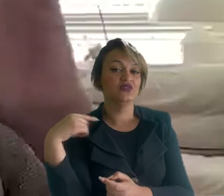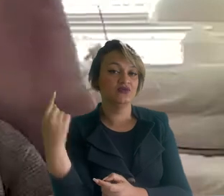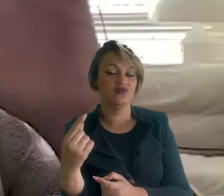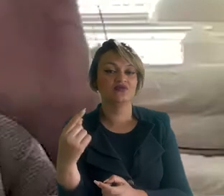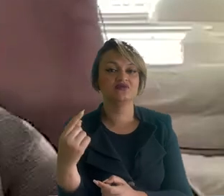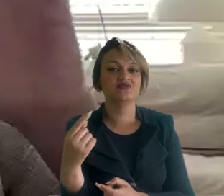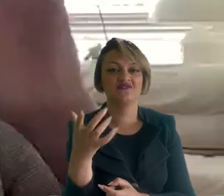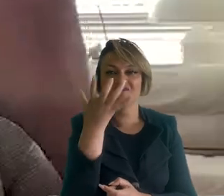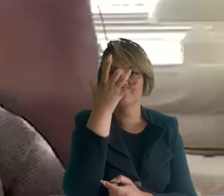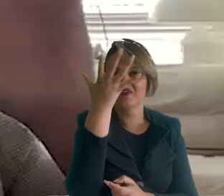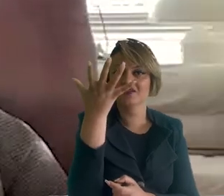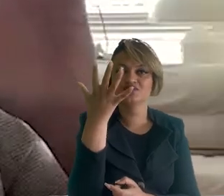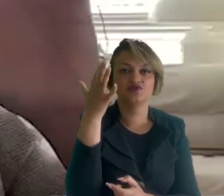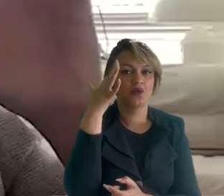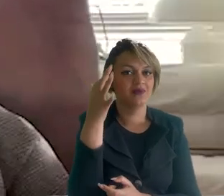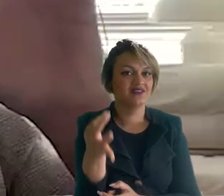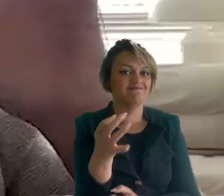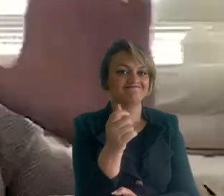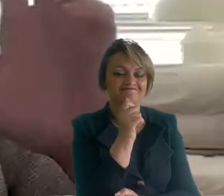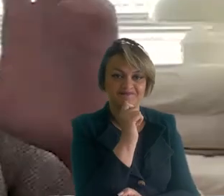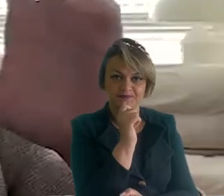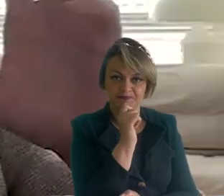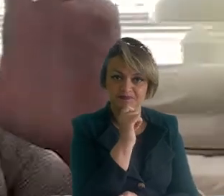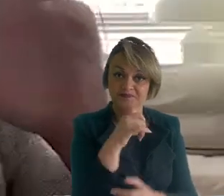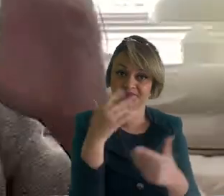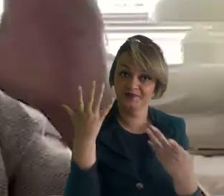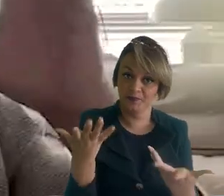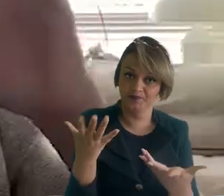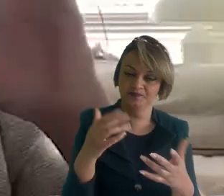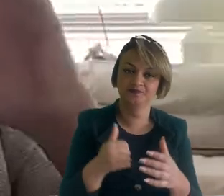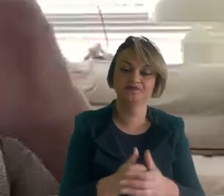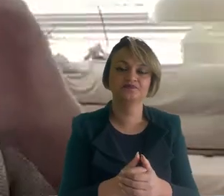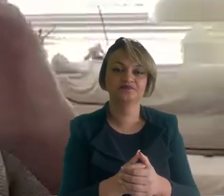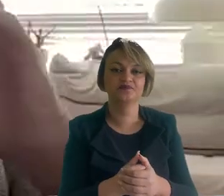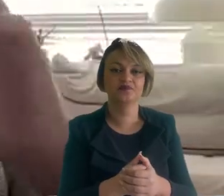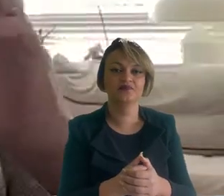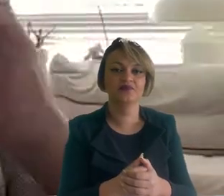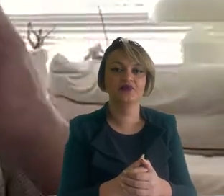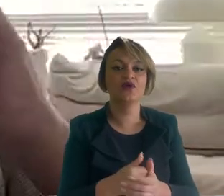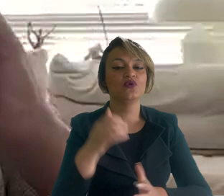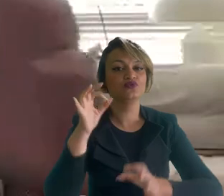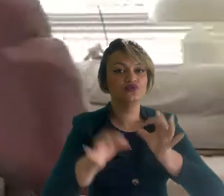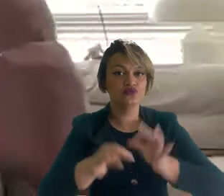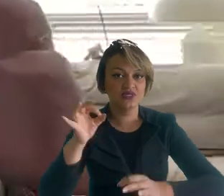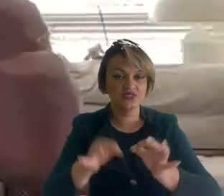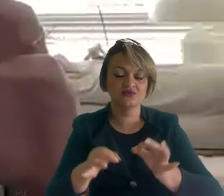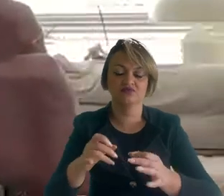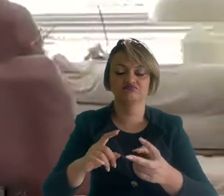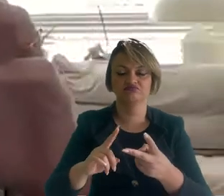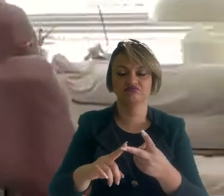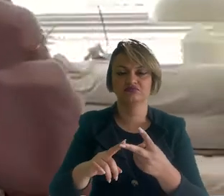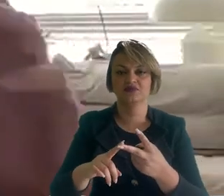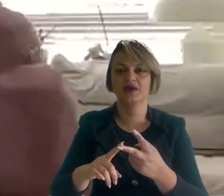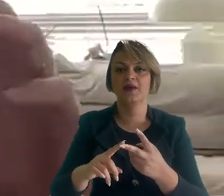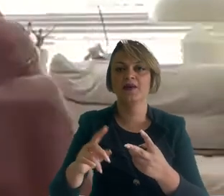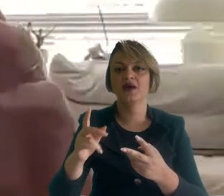tido muita facilidade de compreender ora os nossos juristas os doutrinadores